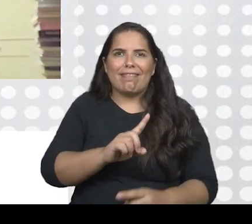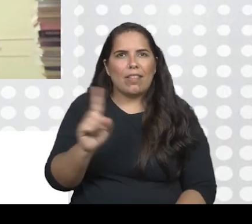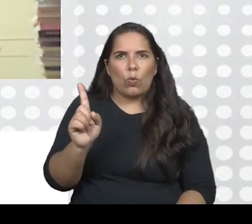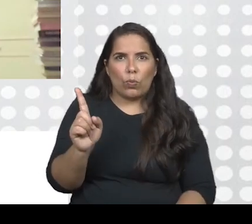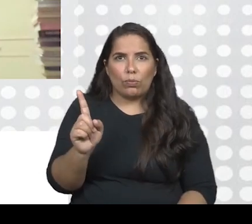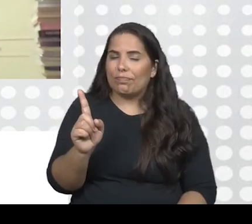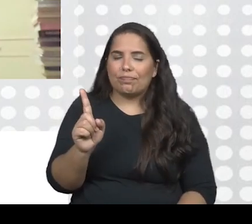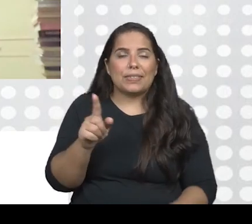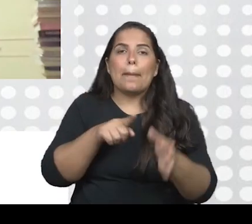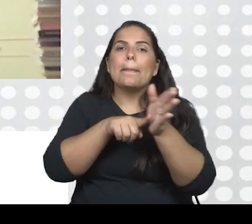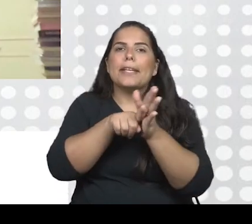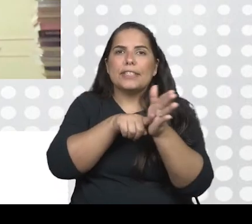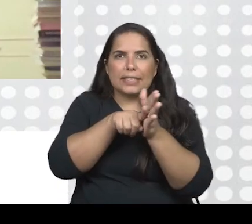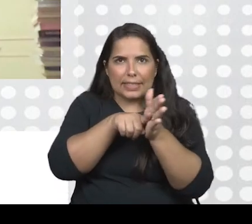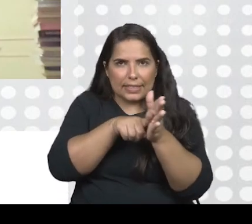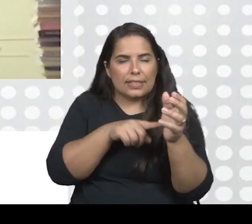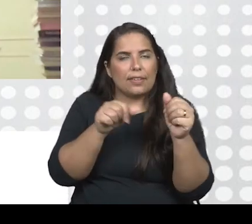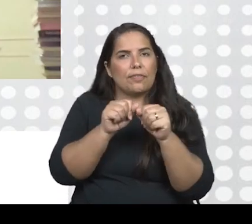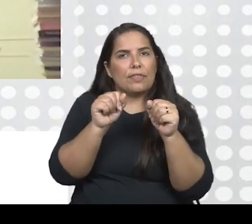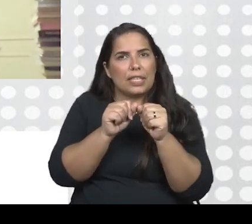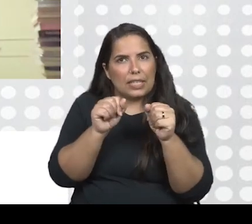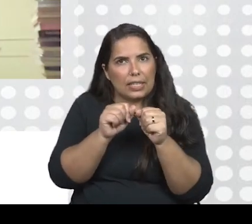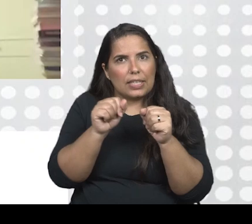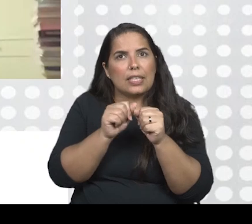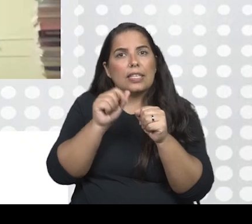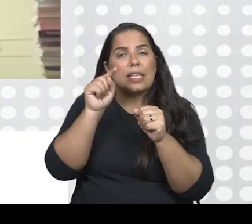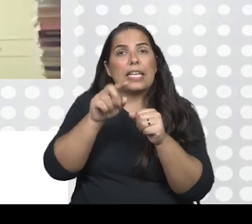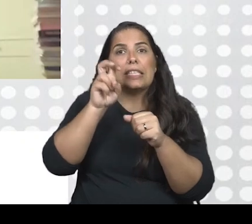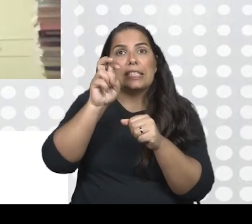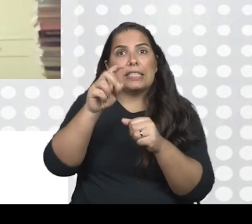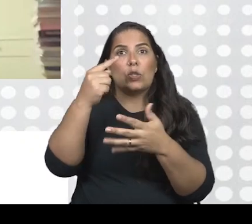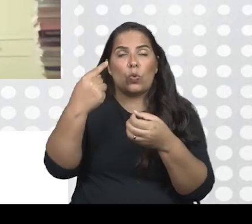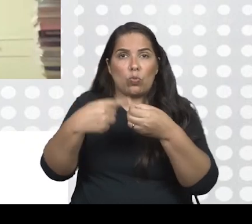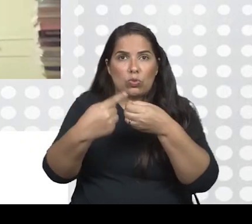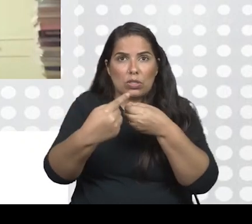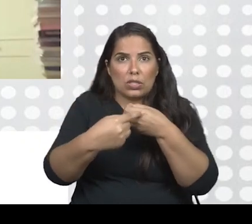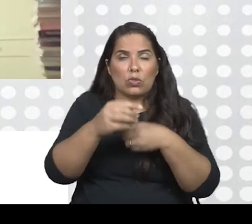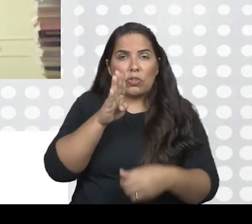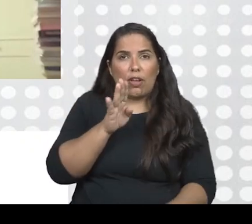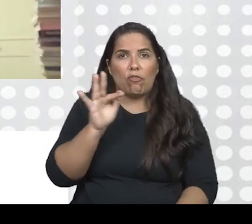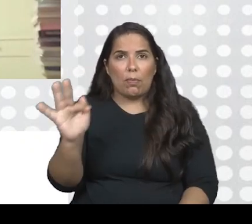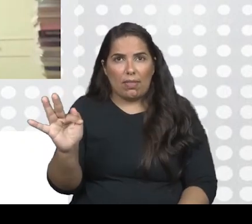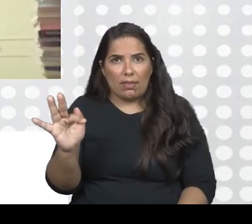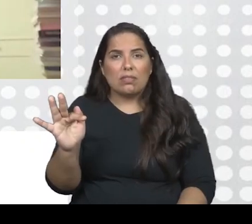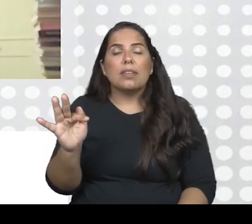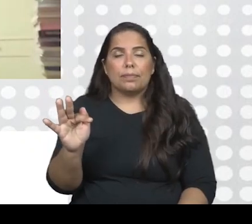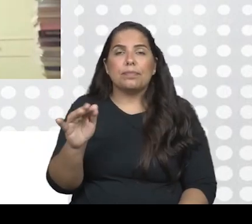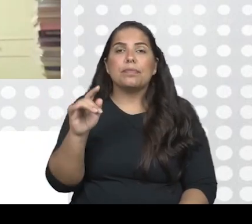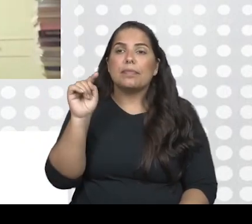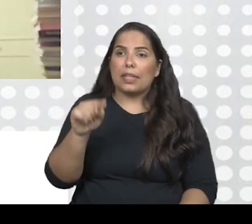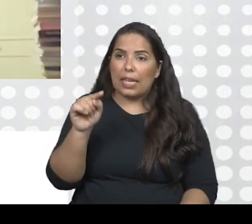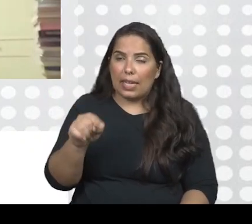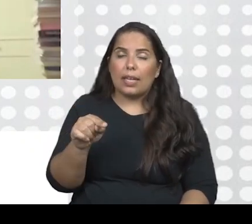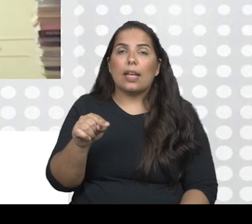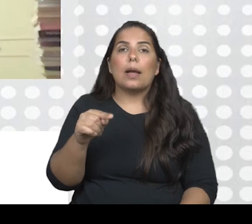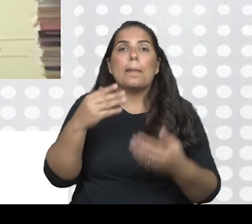não. A pesquisa que foi desenvolvida em 5 municípios da Baixada Fluminense, ela